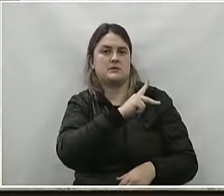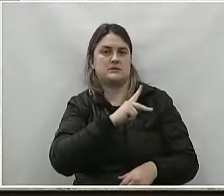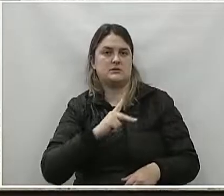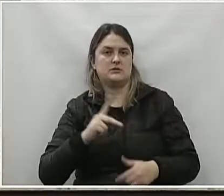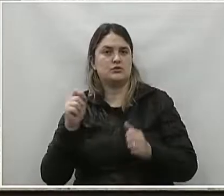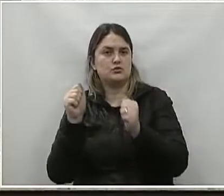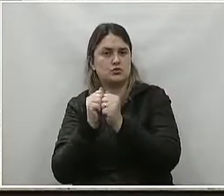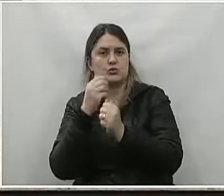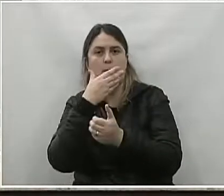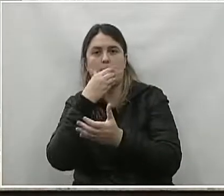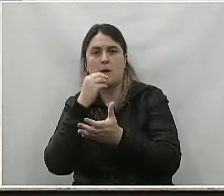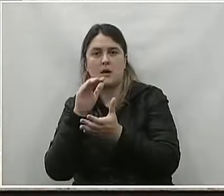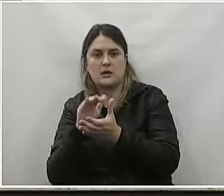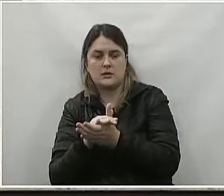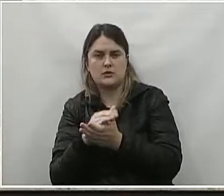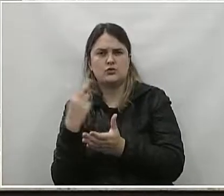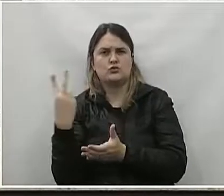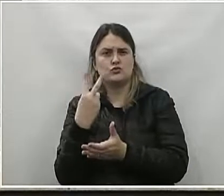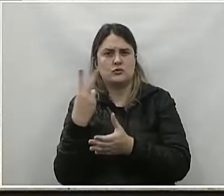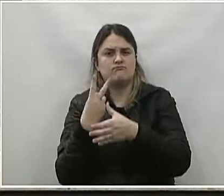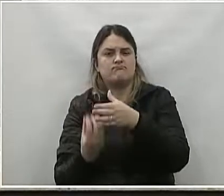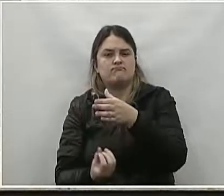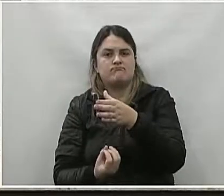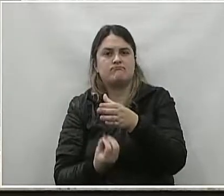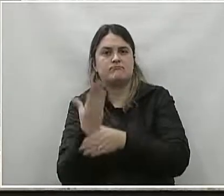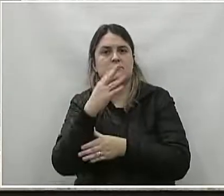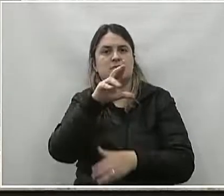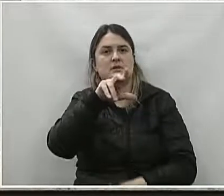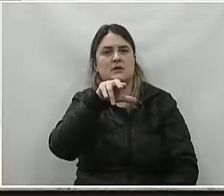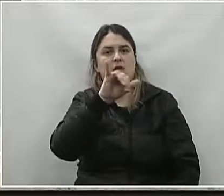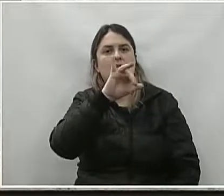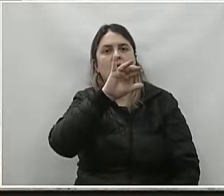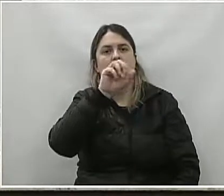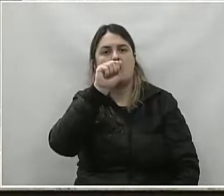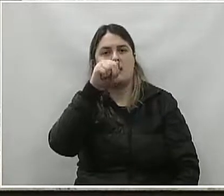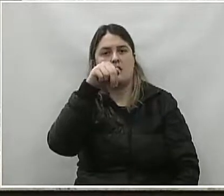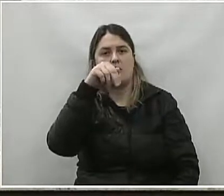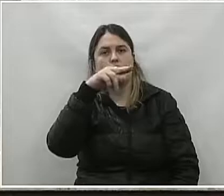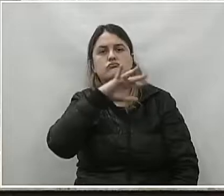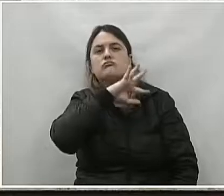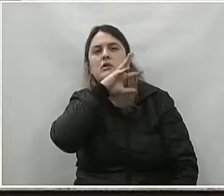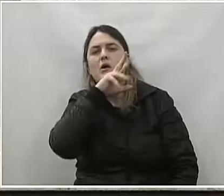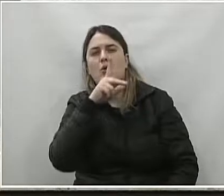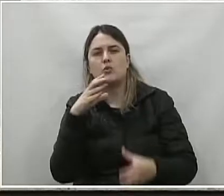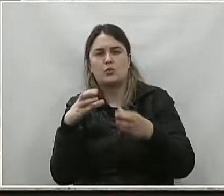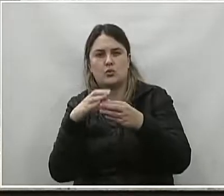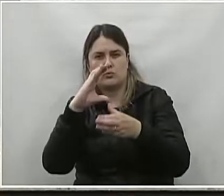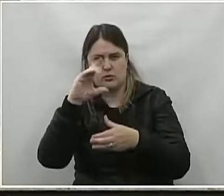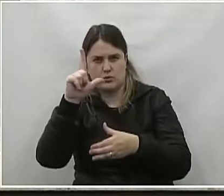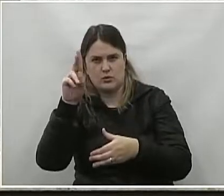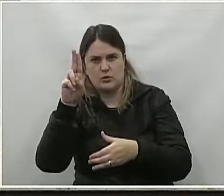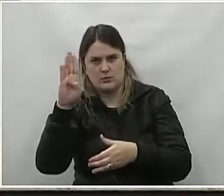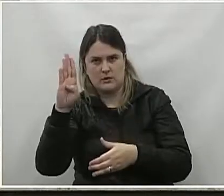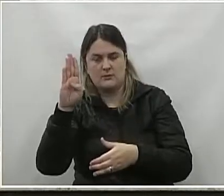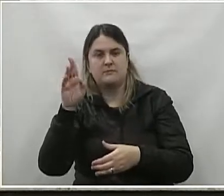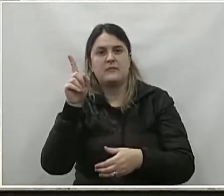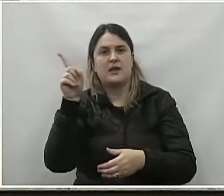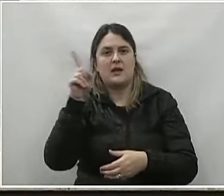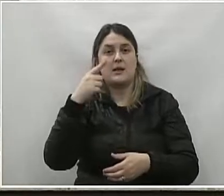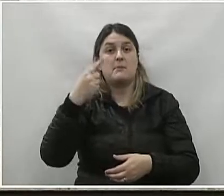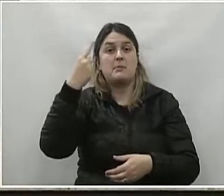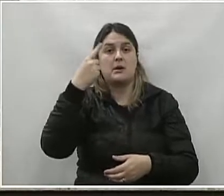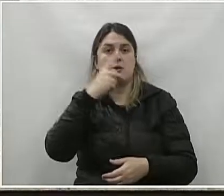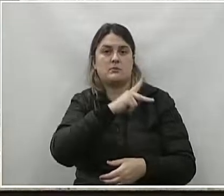marido Aníbal, foram fundadores do Lions Clube de Porto União da Vitória. Quando o senhor Aníbal foi o primeiro